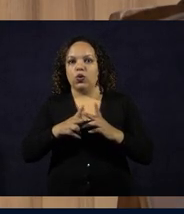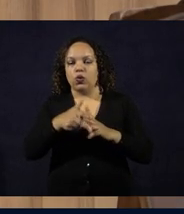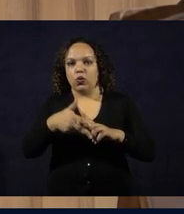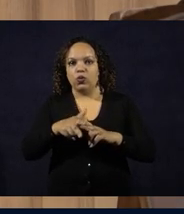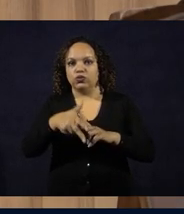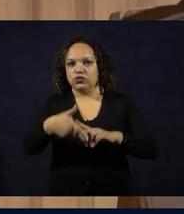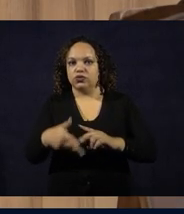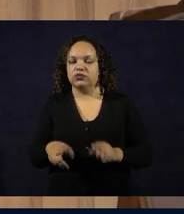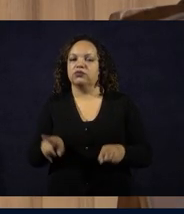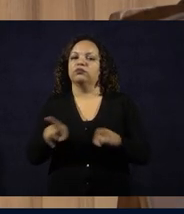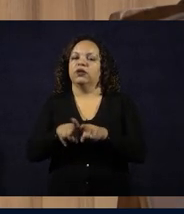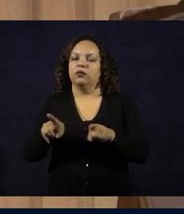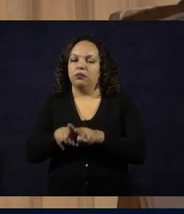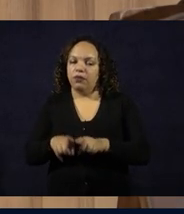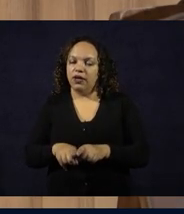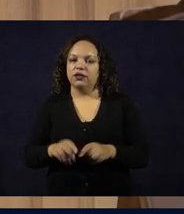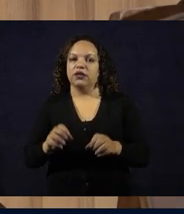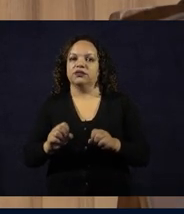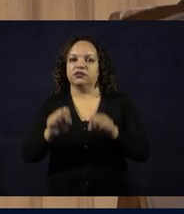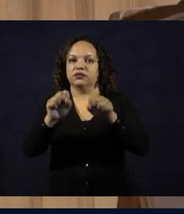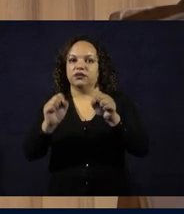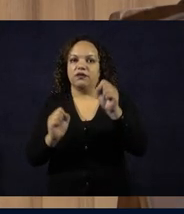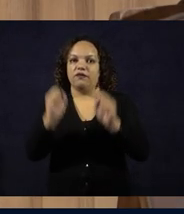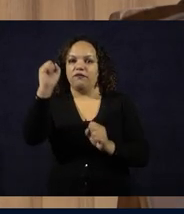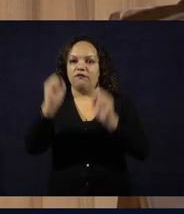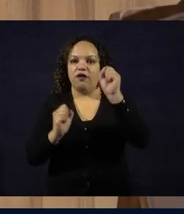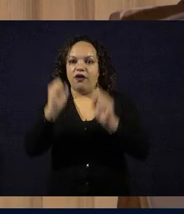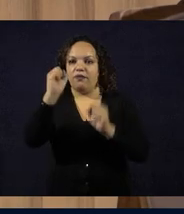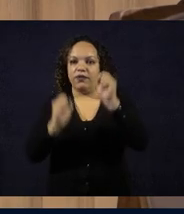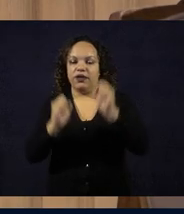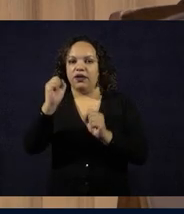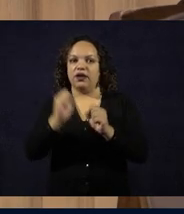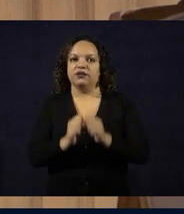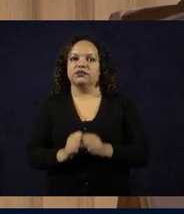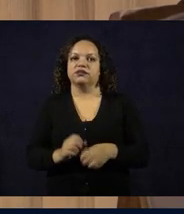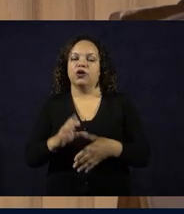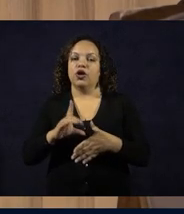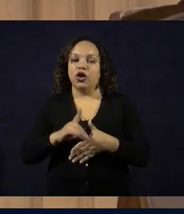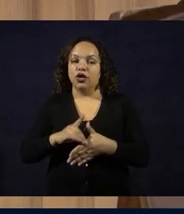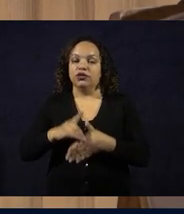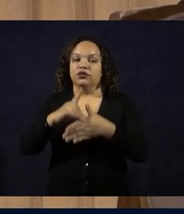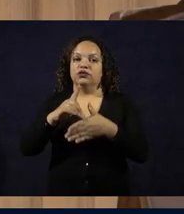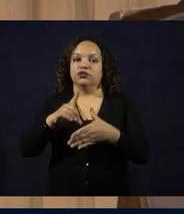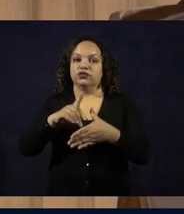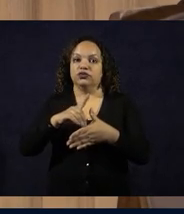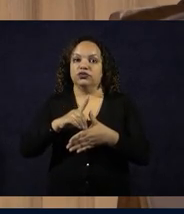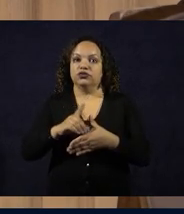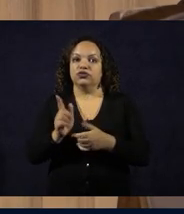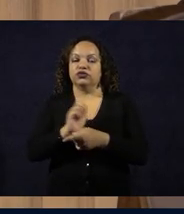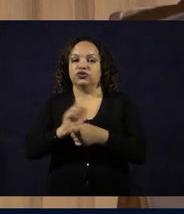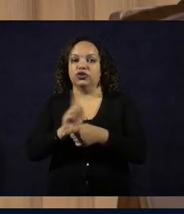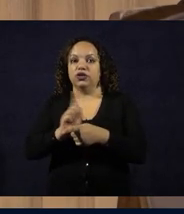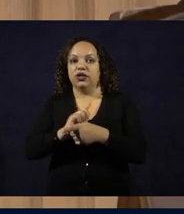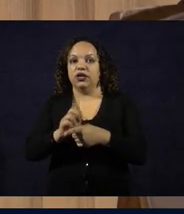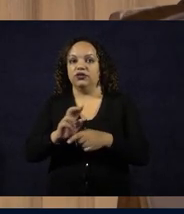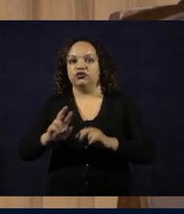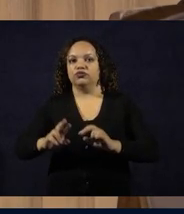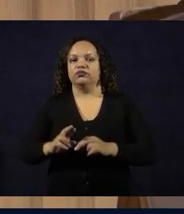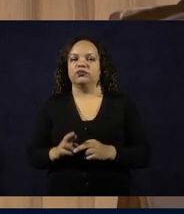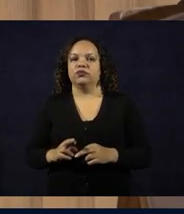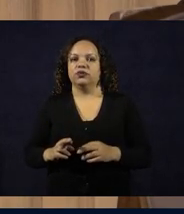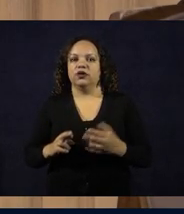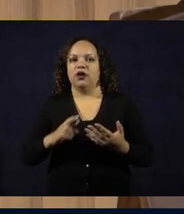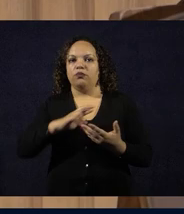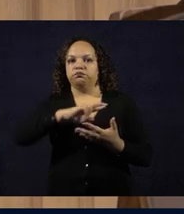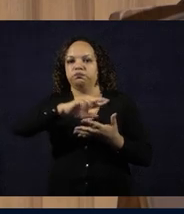nas biofábricas áreas de gerências Ou seja a diversidade é